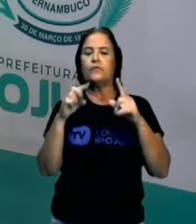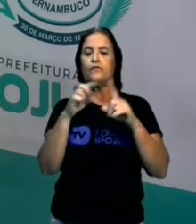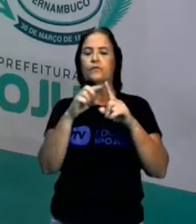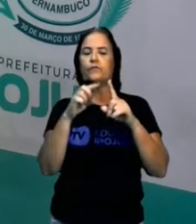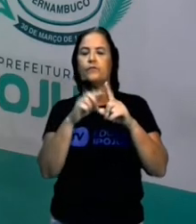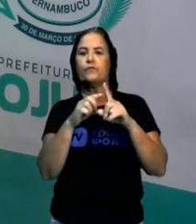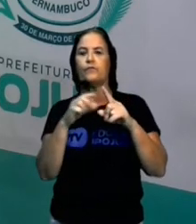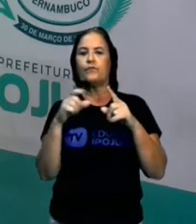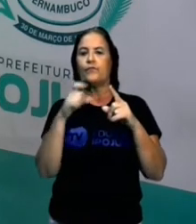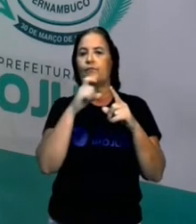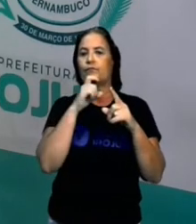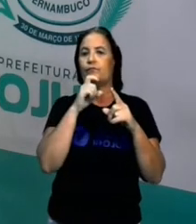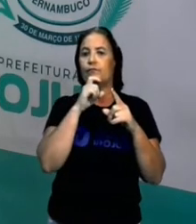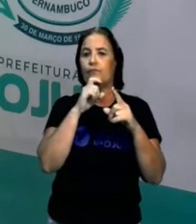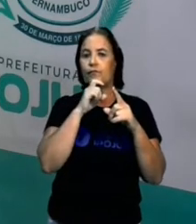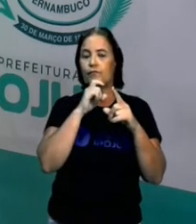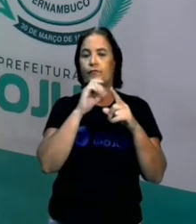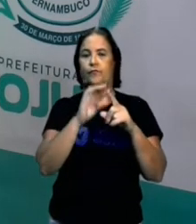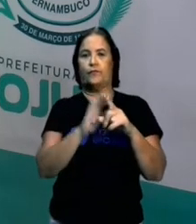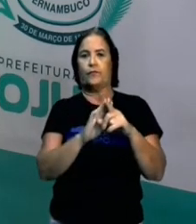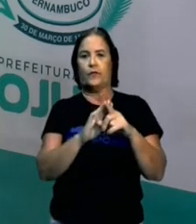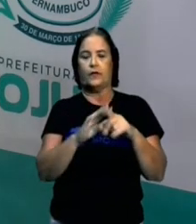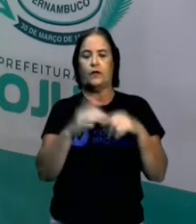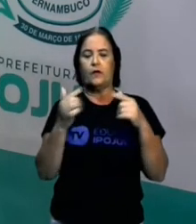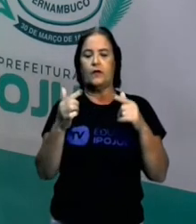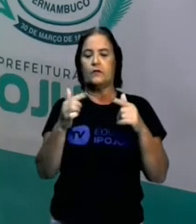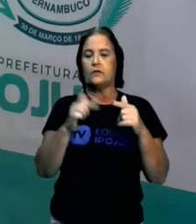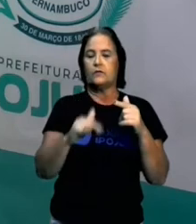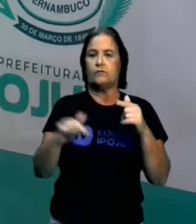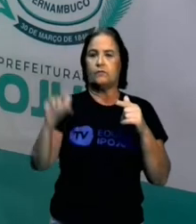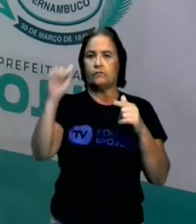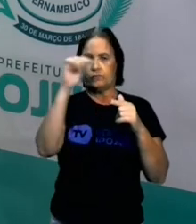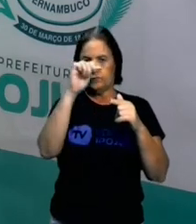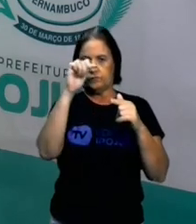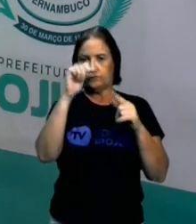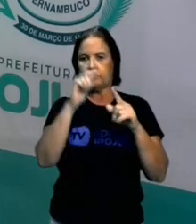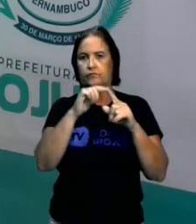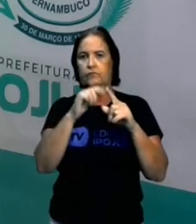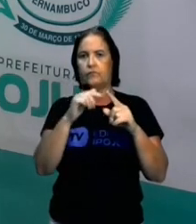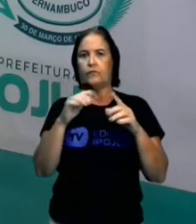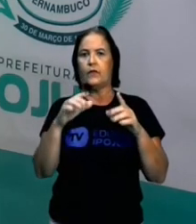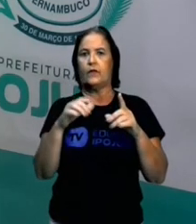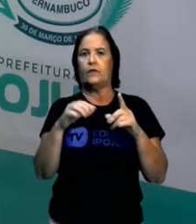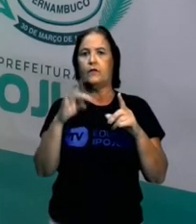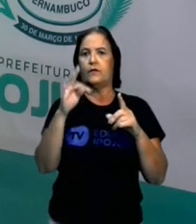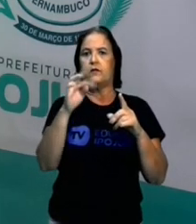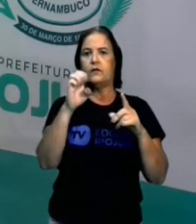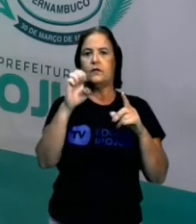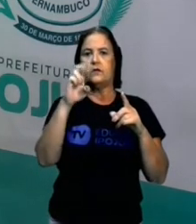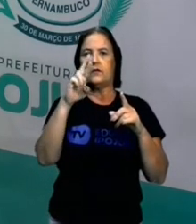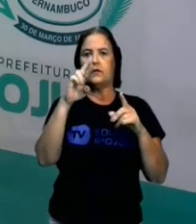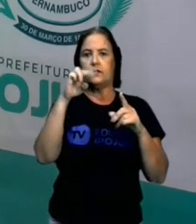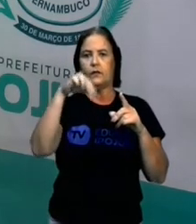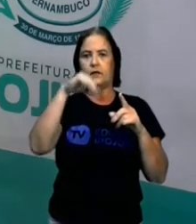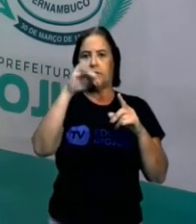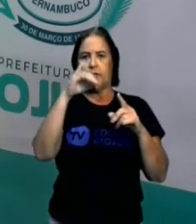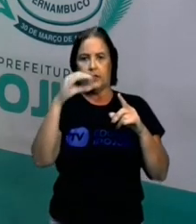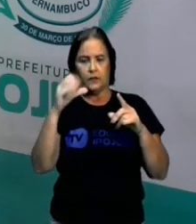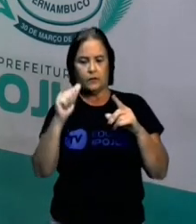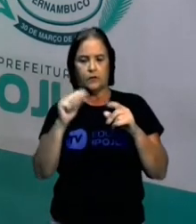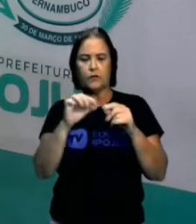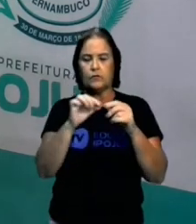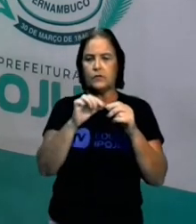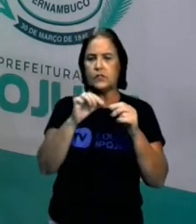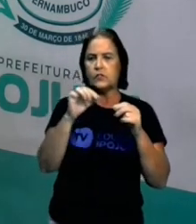norte como ao sul. Essas são as zonas térmicas. Quanto mais distante da linha